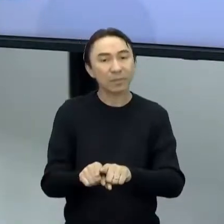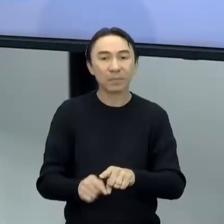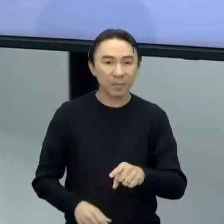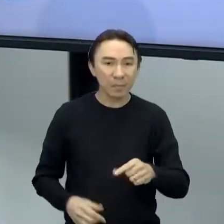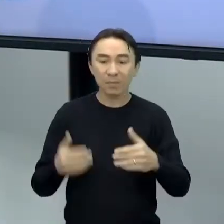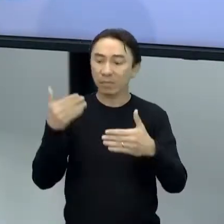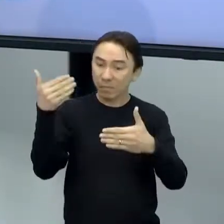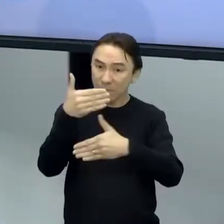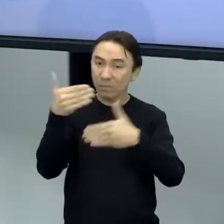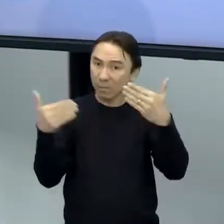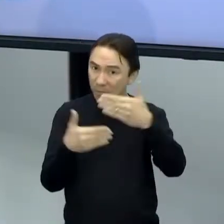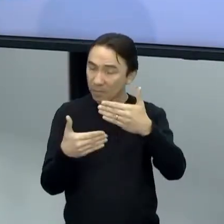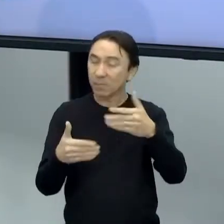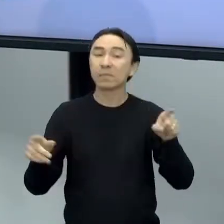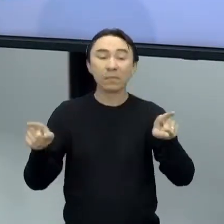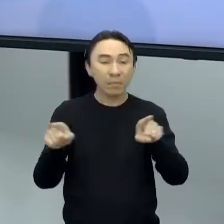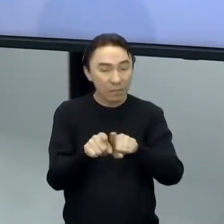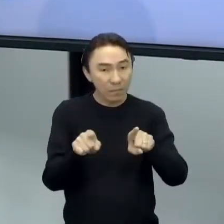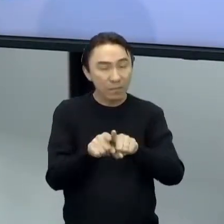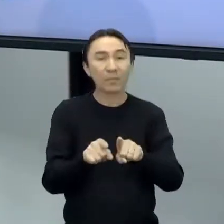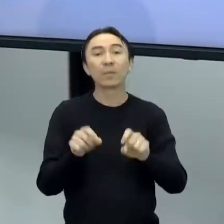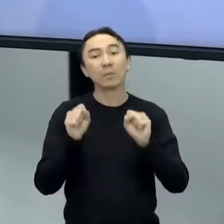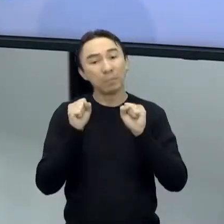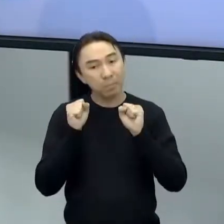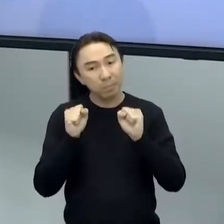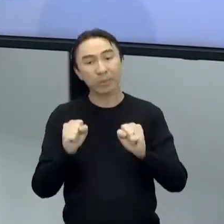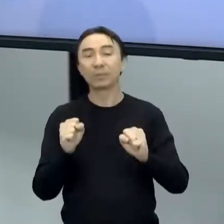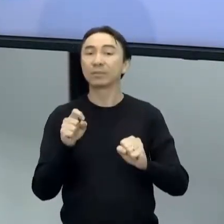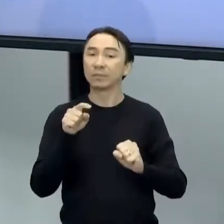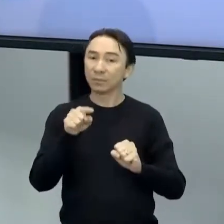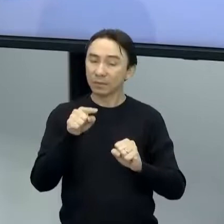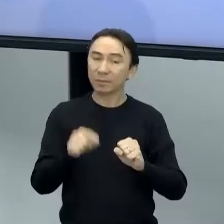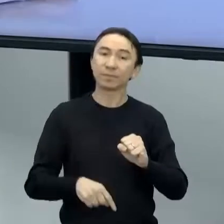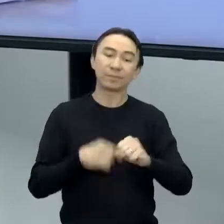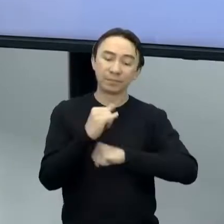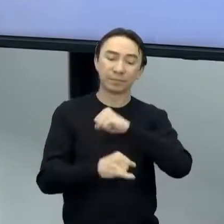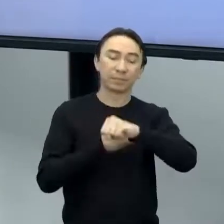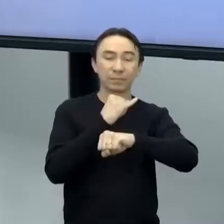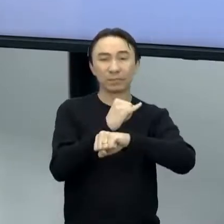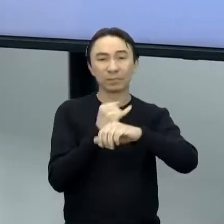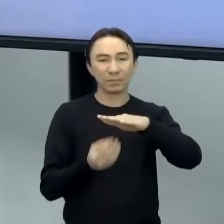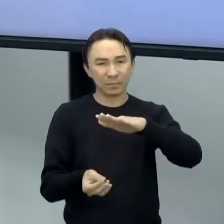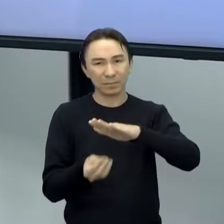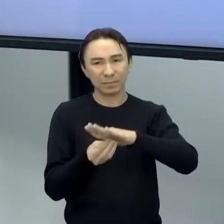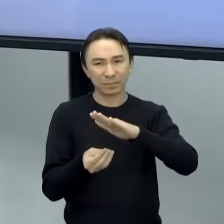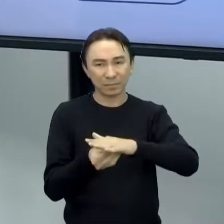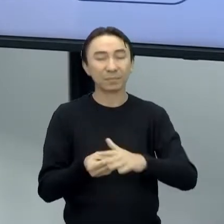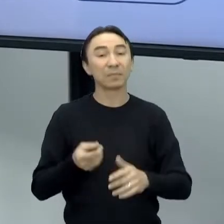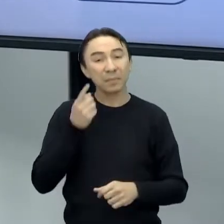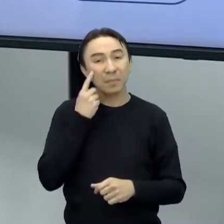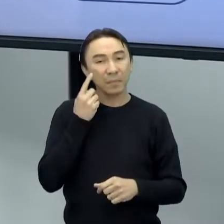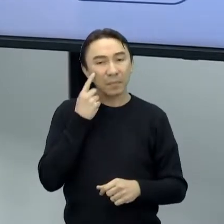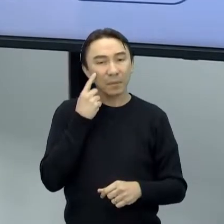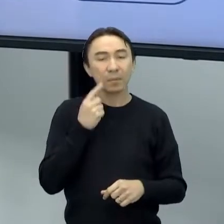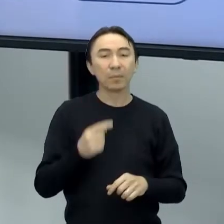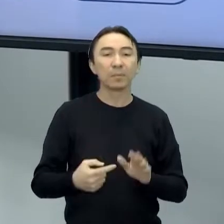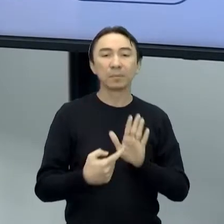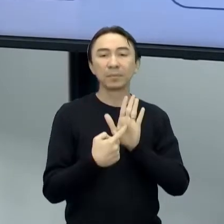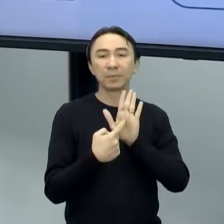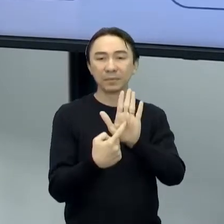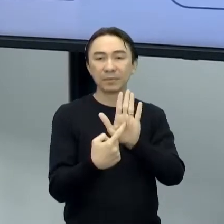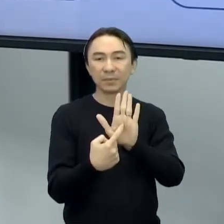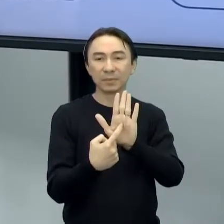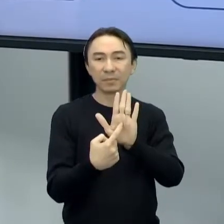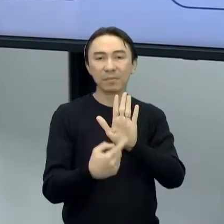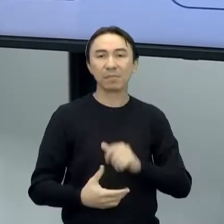no repositório. Então, vocês podem pegar, que tem um slide, eu vou até pular tudo aqui, só para vocês passarem. Olha, gente, olha, eu